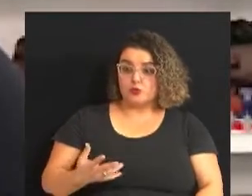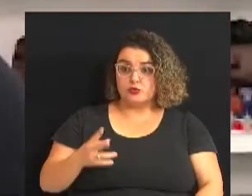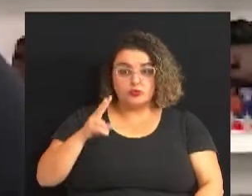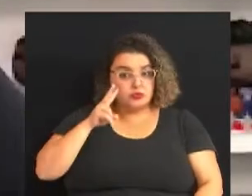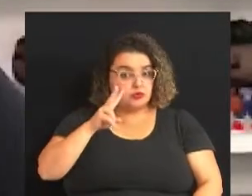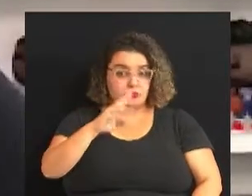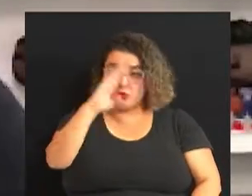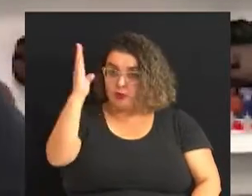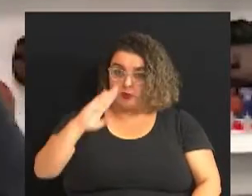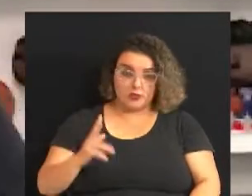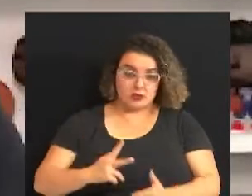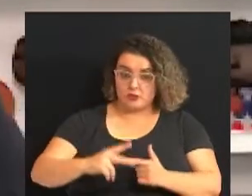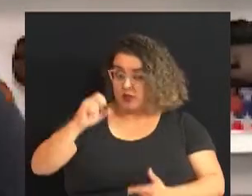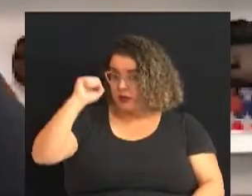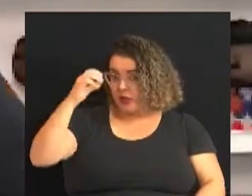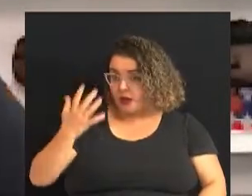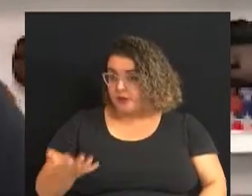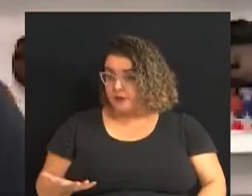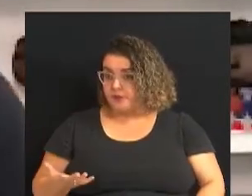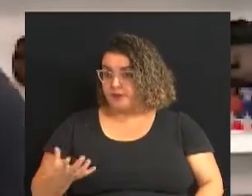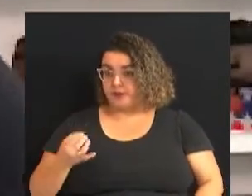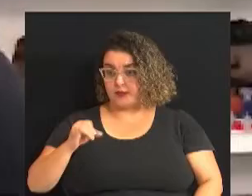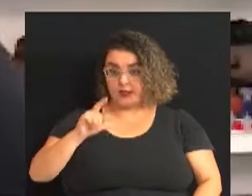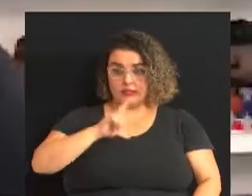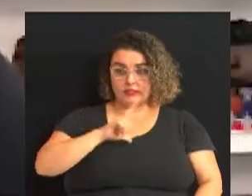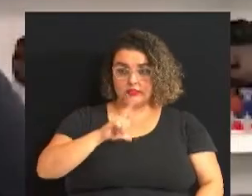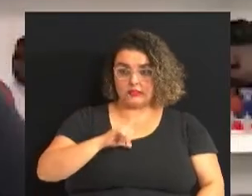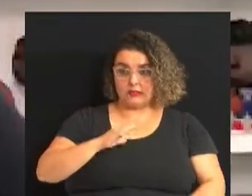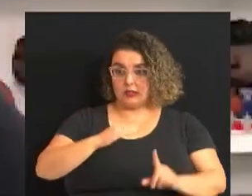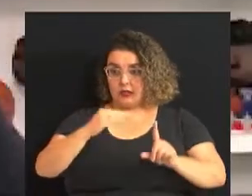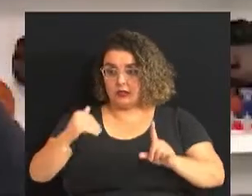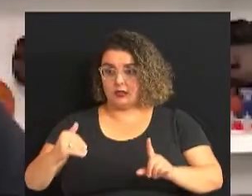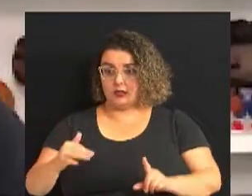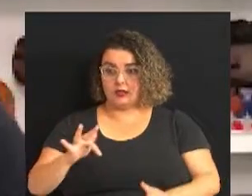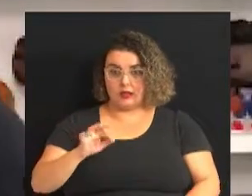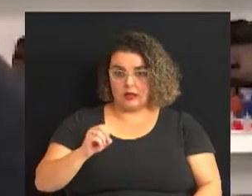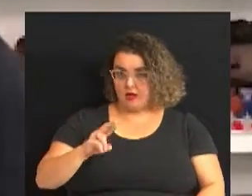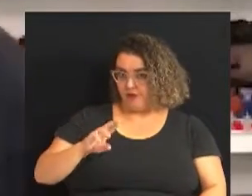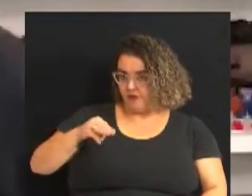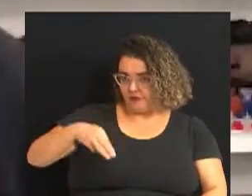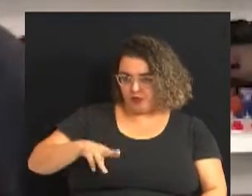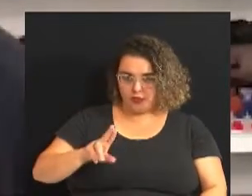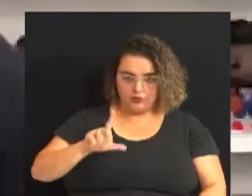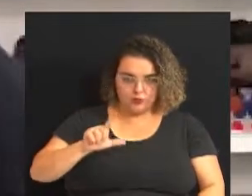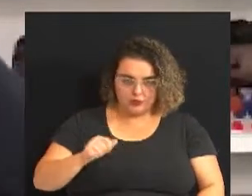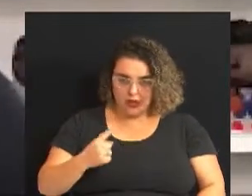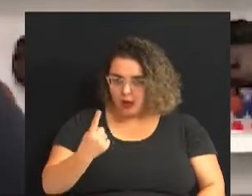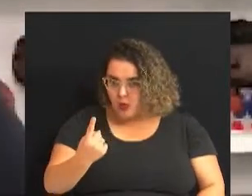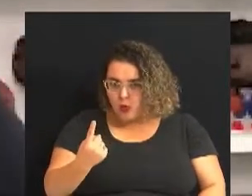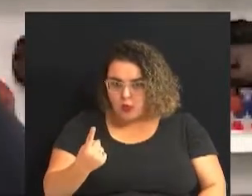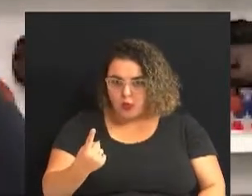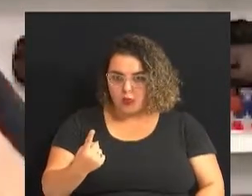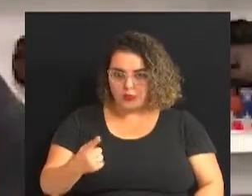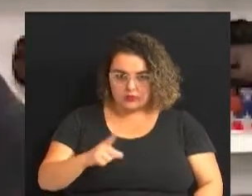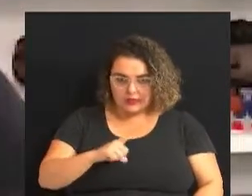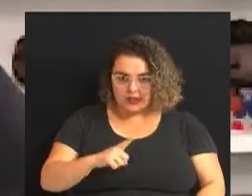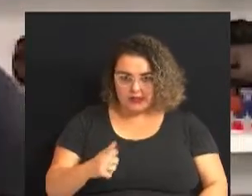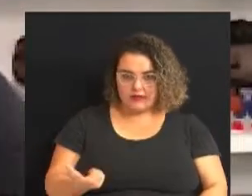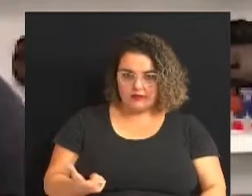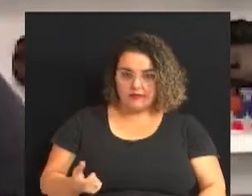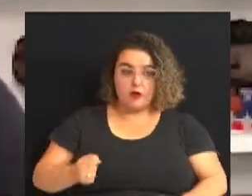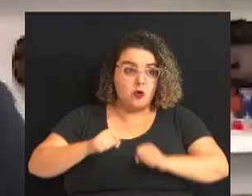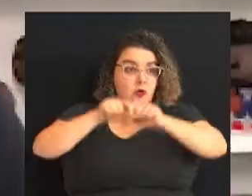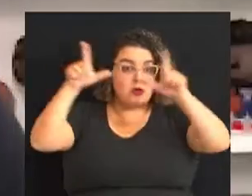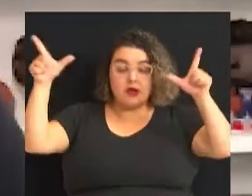Sim. Então, assim, se você tem um fenômeno como a Fórmula 1 a gente sempre teve, o pessoal acordava cedo para ver a Fórmula 1. Hoje, os